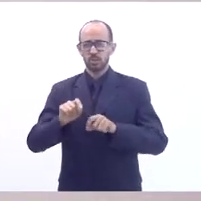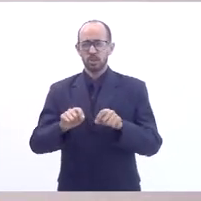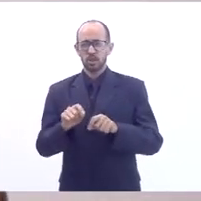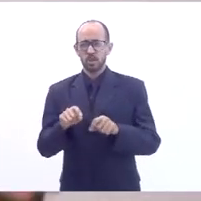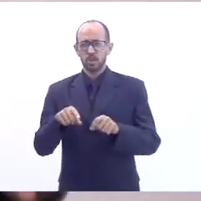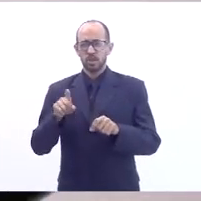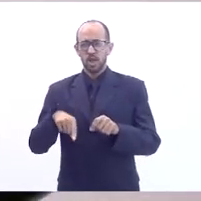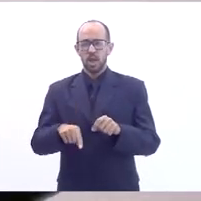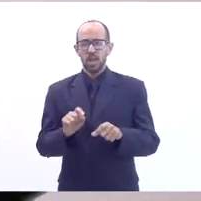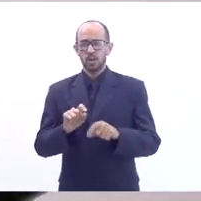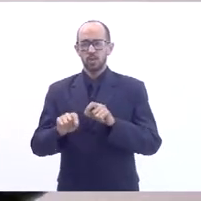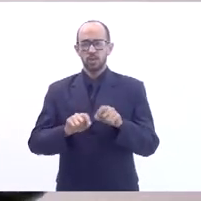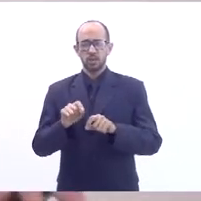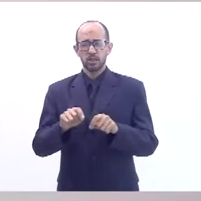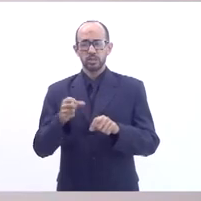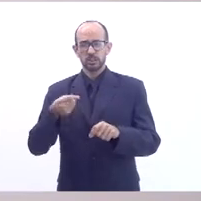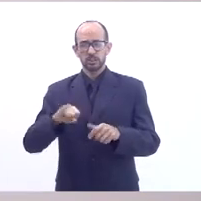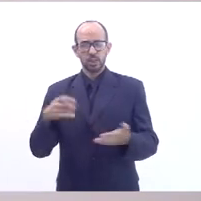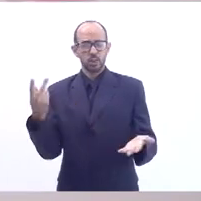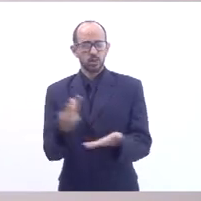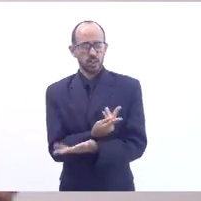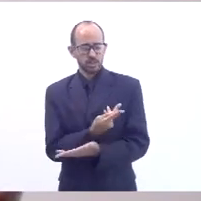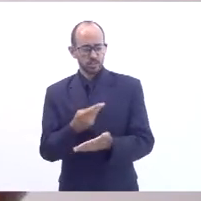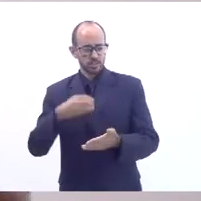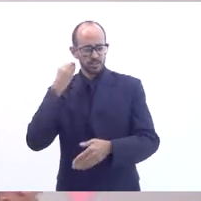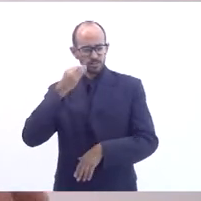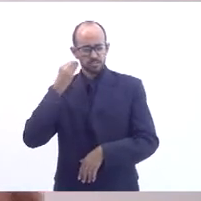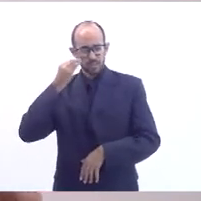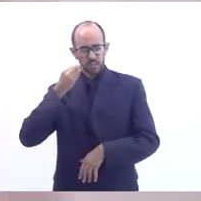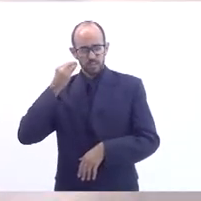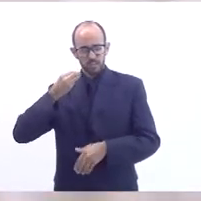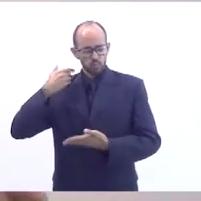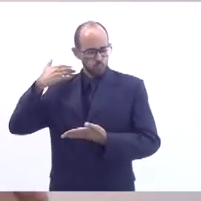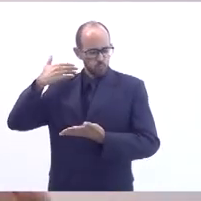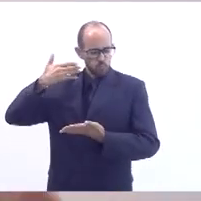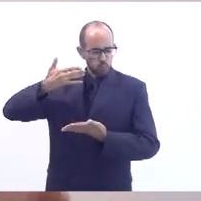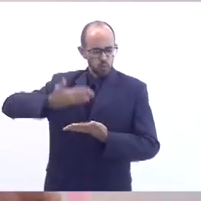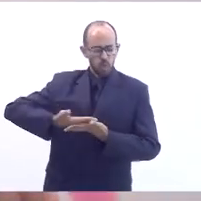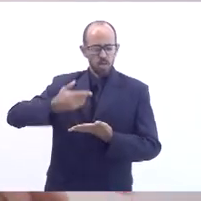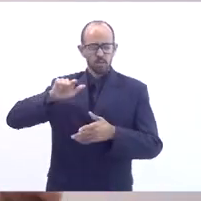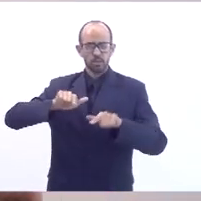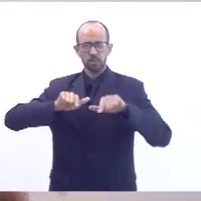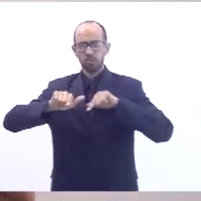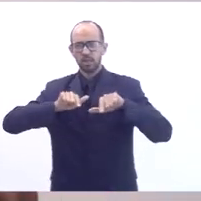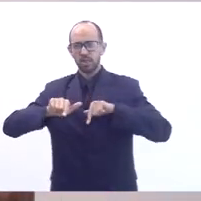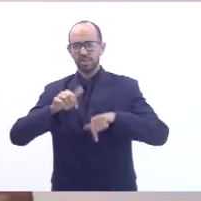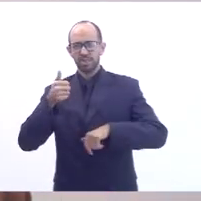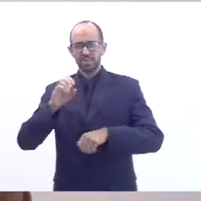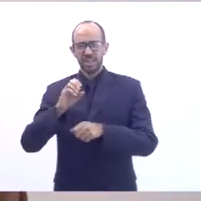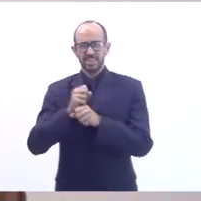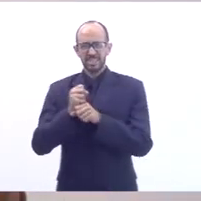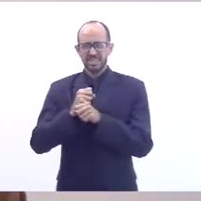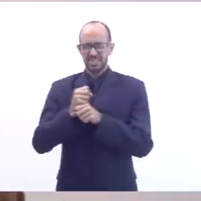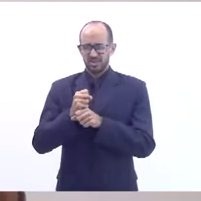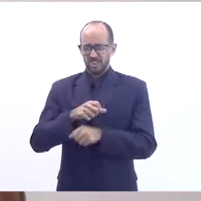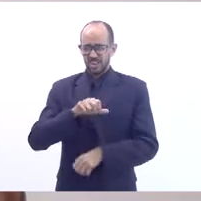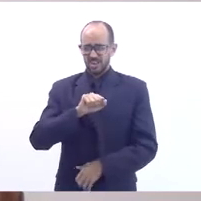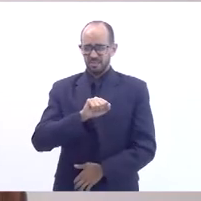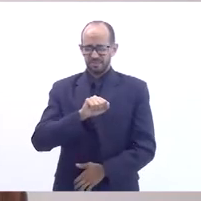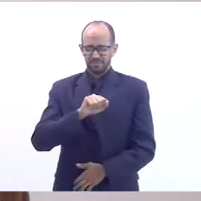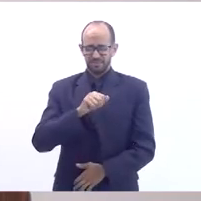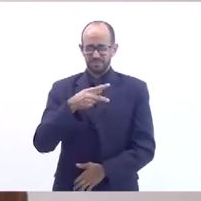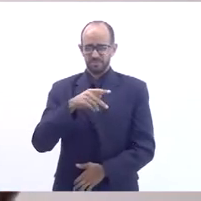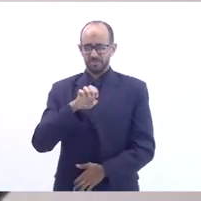porque assim se de um lado essa trajetória toda que a gente vem trabalhando há quase 10 anos da pep é